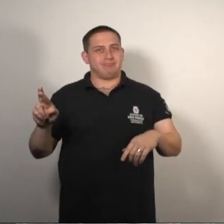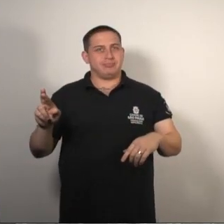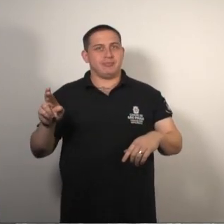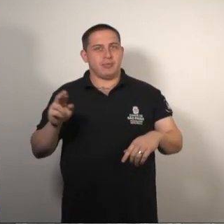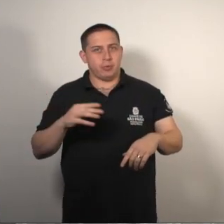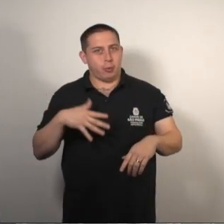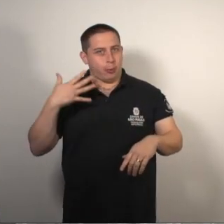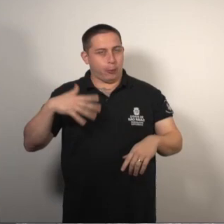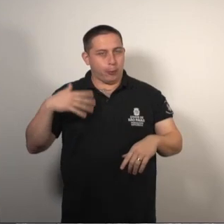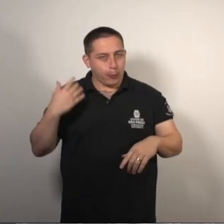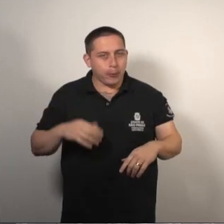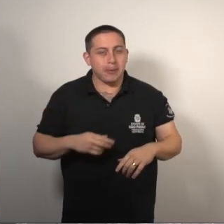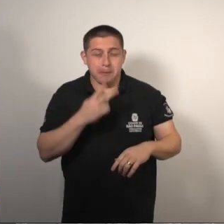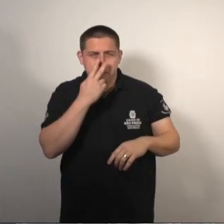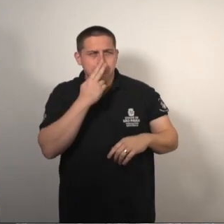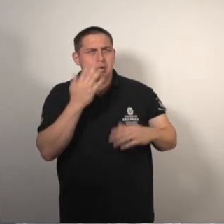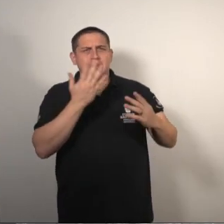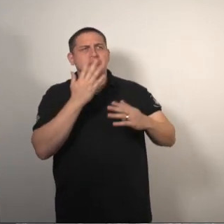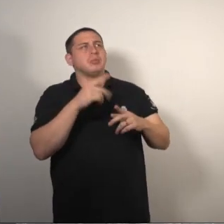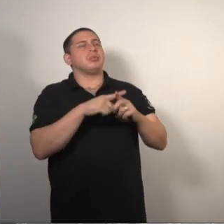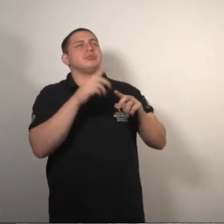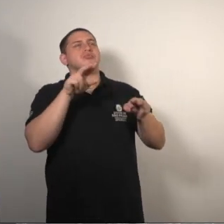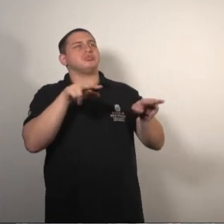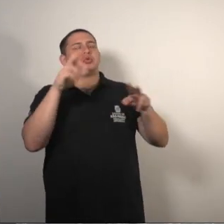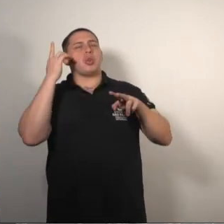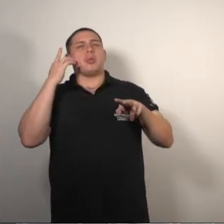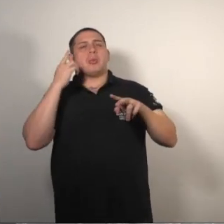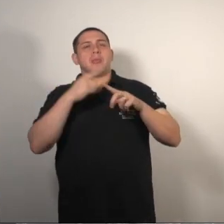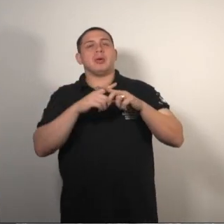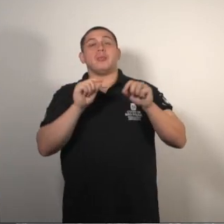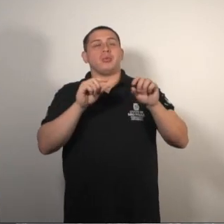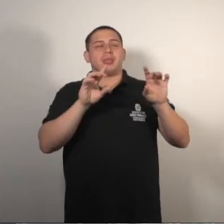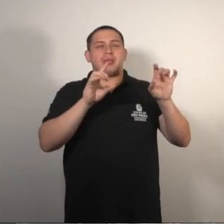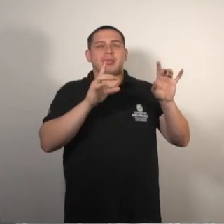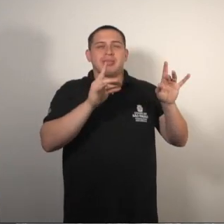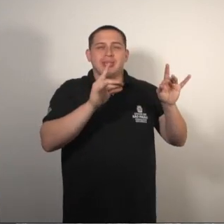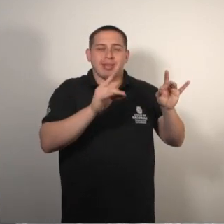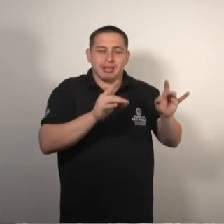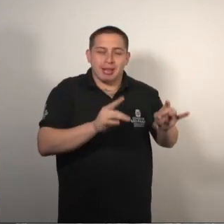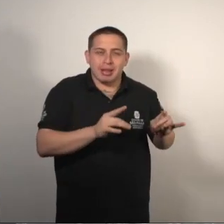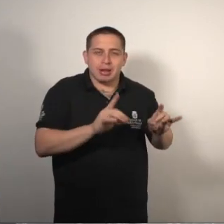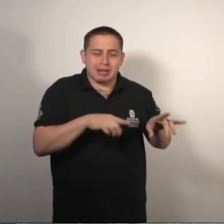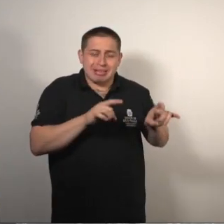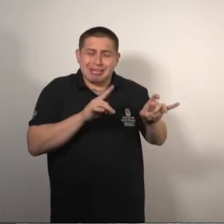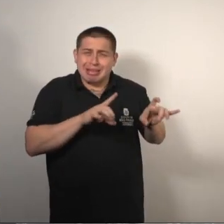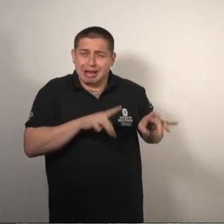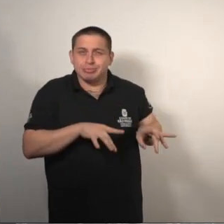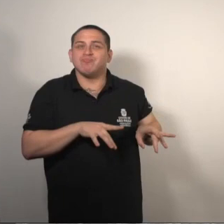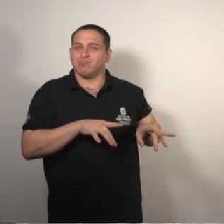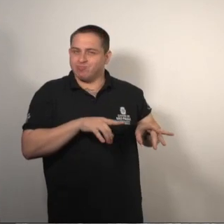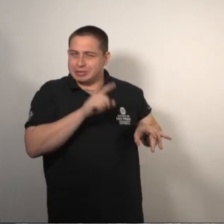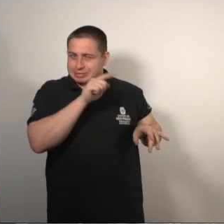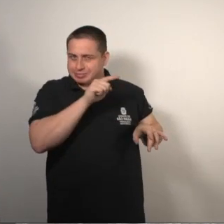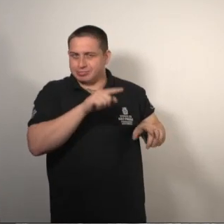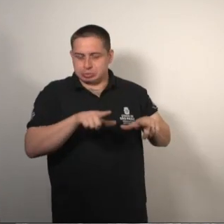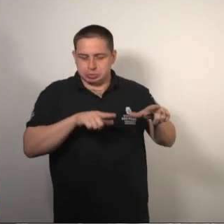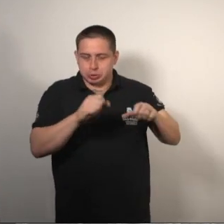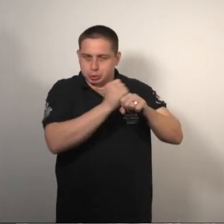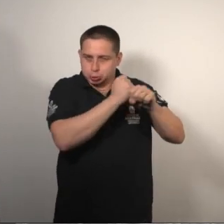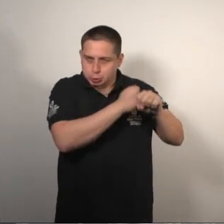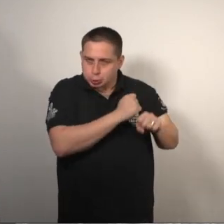que não aparece, ele é muito técnico. Eu pedi, inclusive, para mostrar para os senhores como é que é um